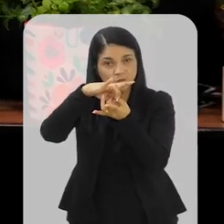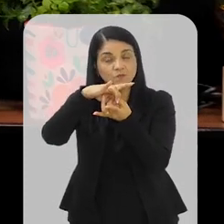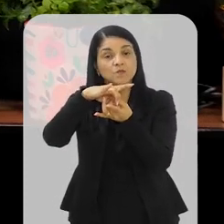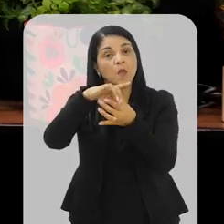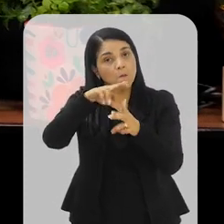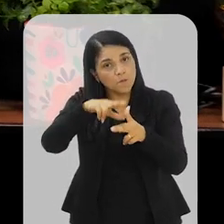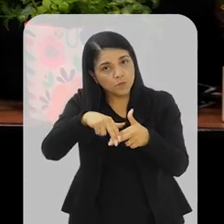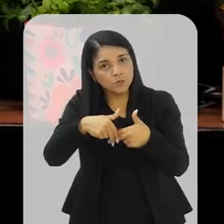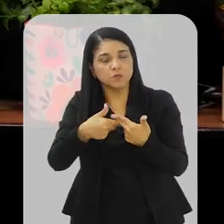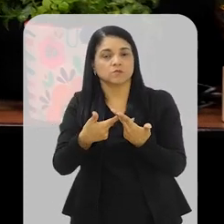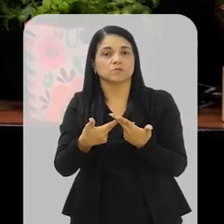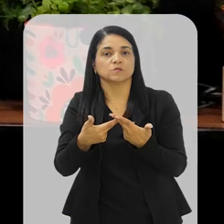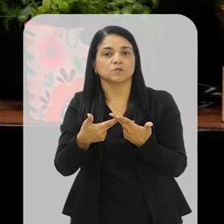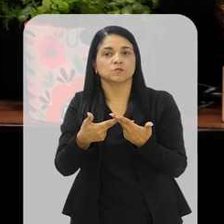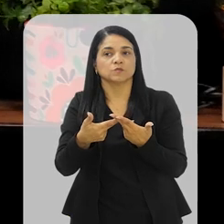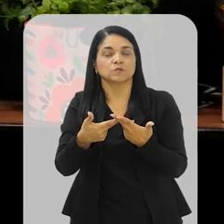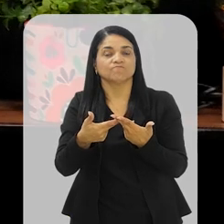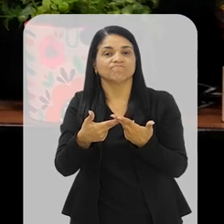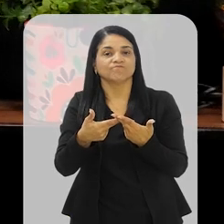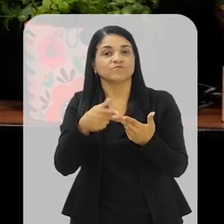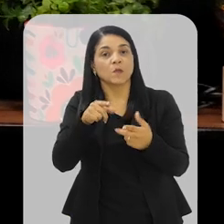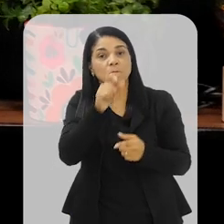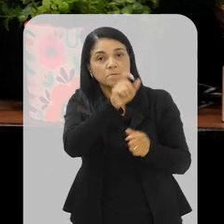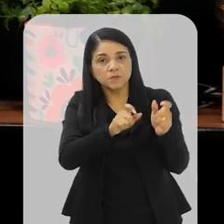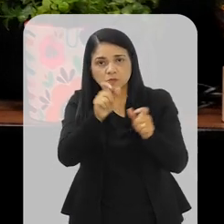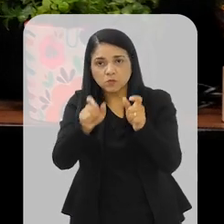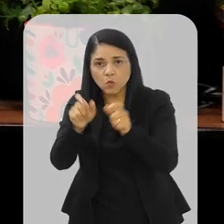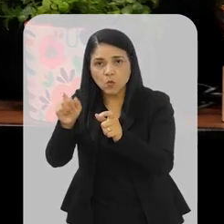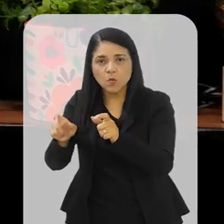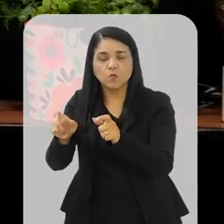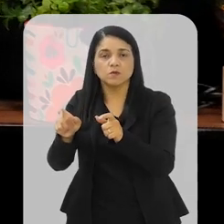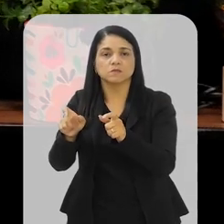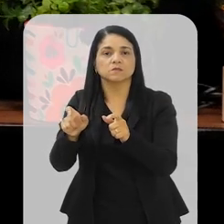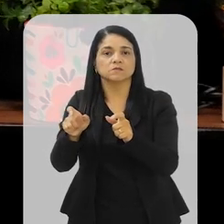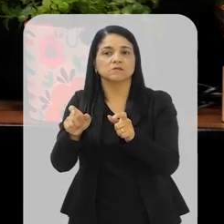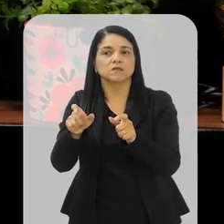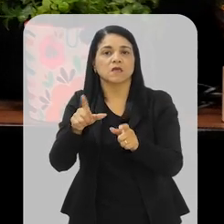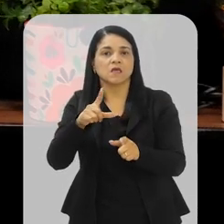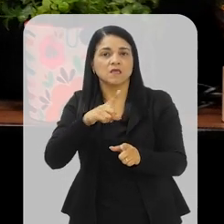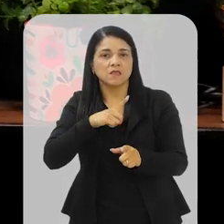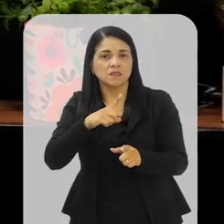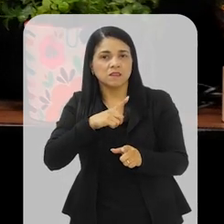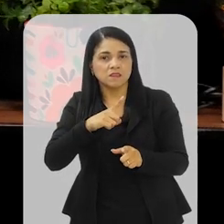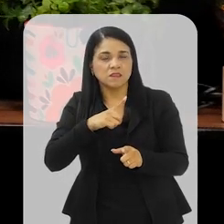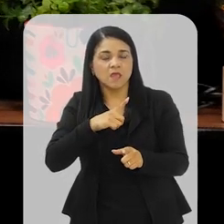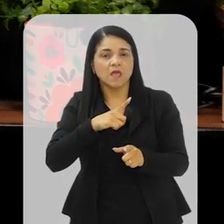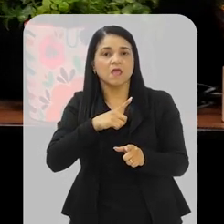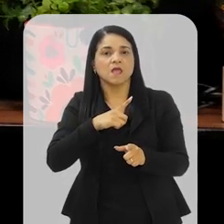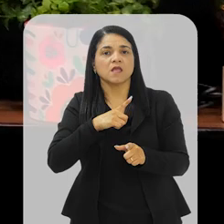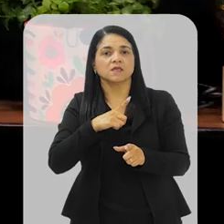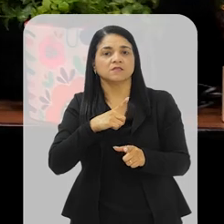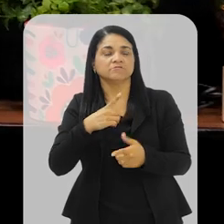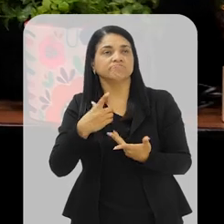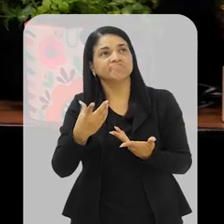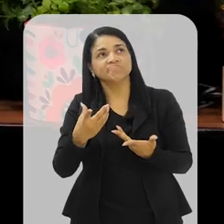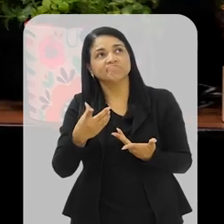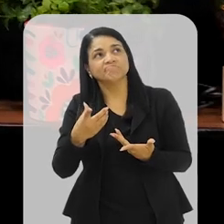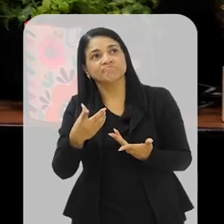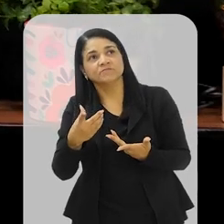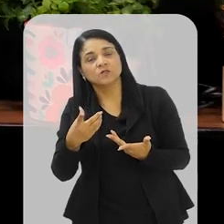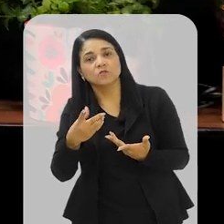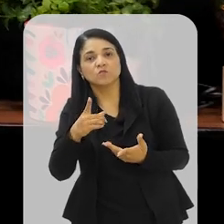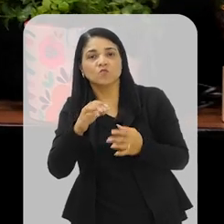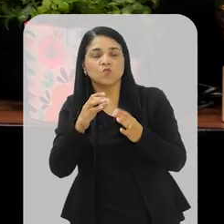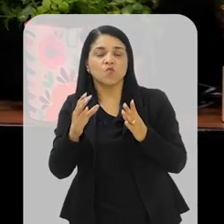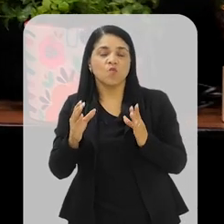isso né Por mais que algumas pessoas ou tenham um impulso saudosista ou